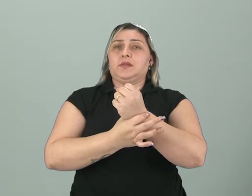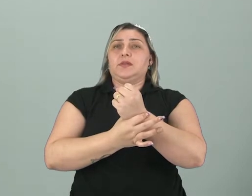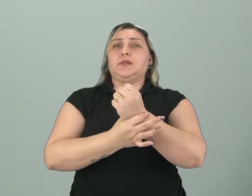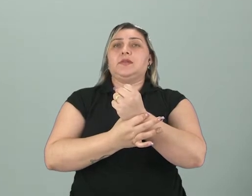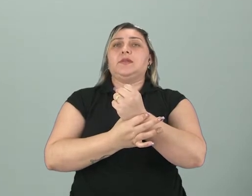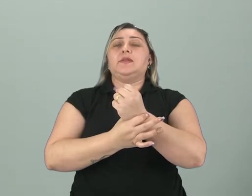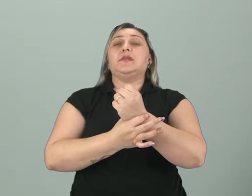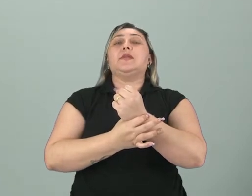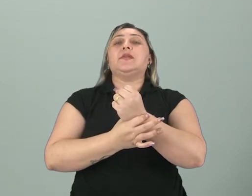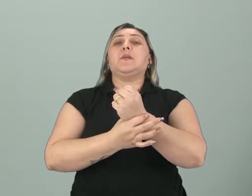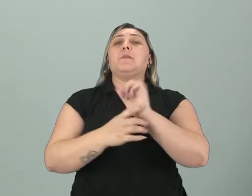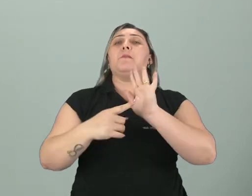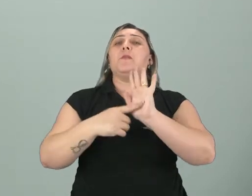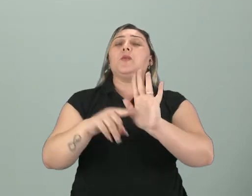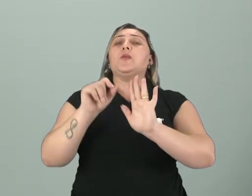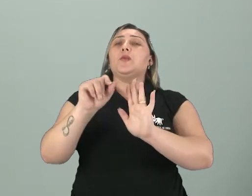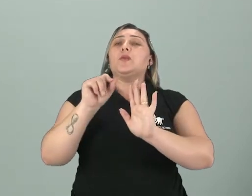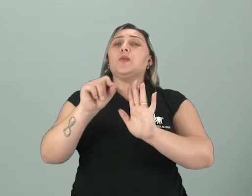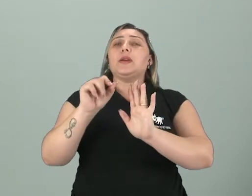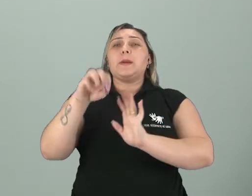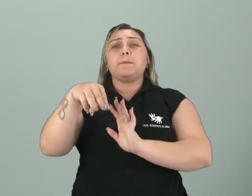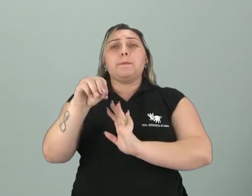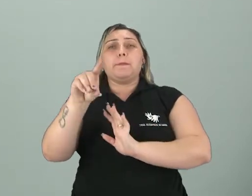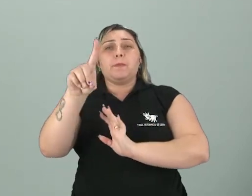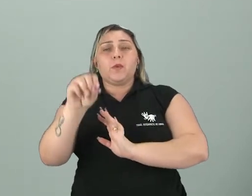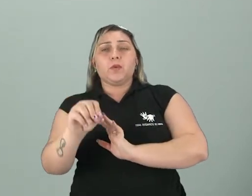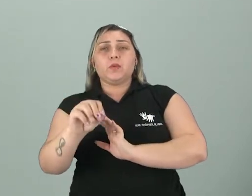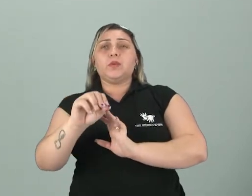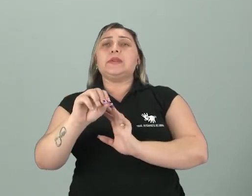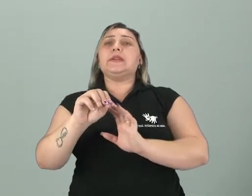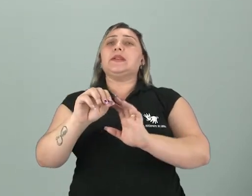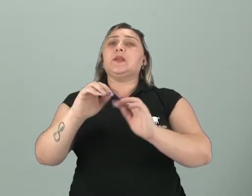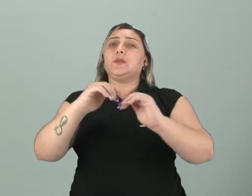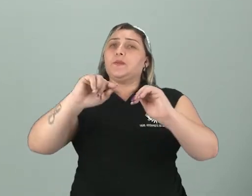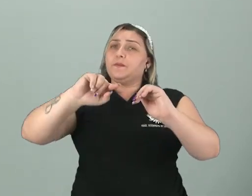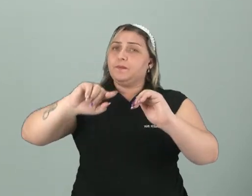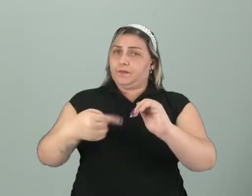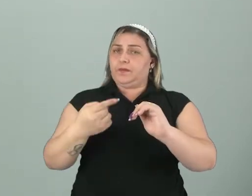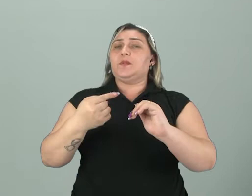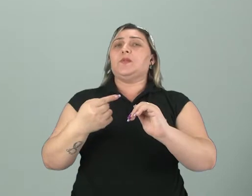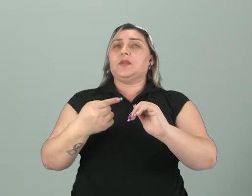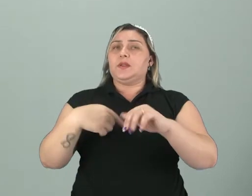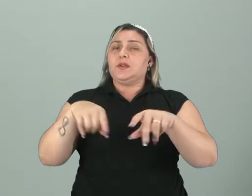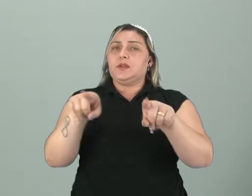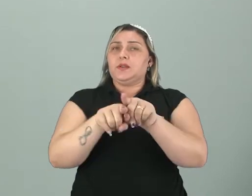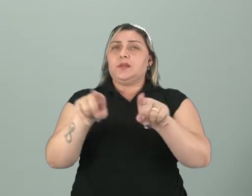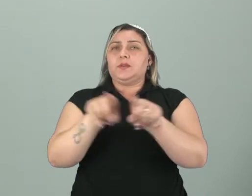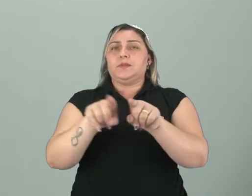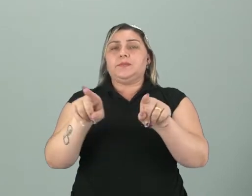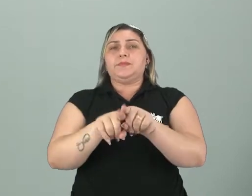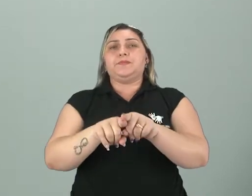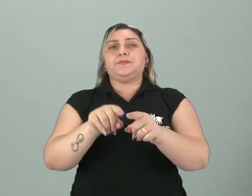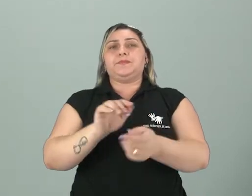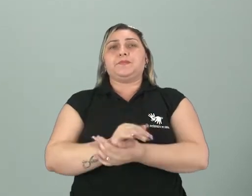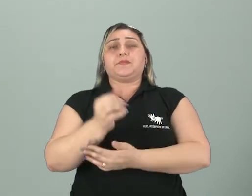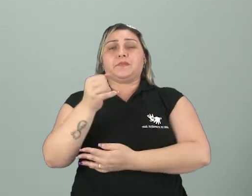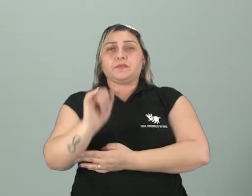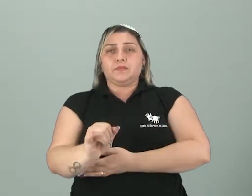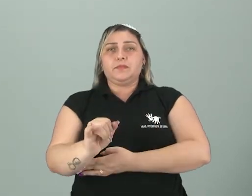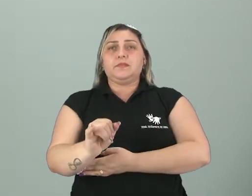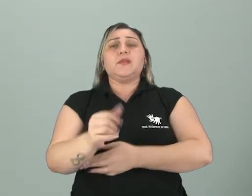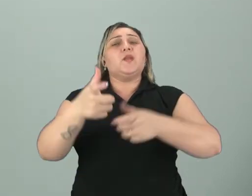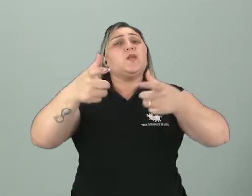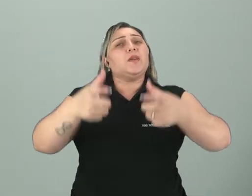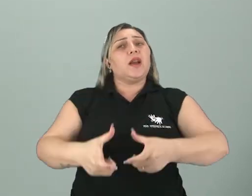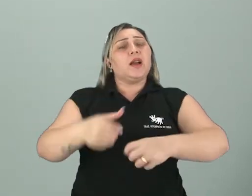de uma expressão que indica circunstância de modo, eu coloco entre vírgulas. Também, como eu disse para vocês, se fosse circunstância